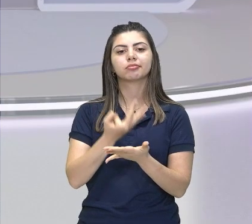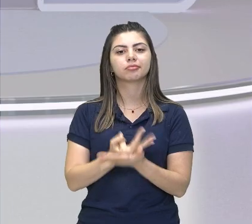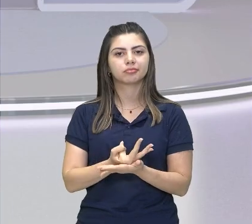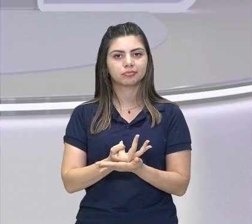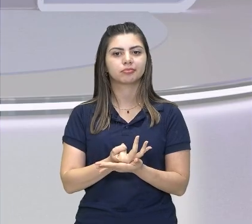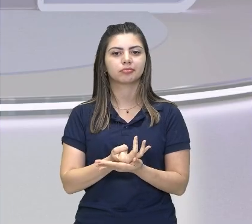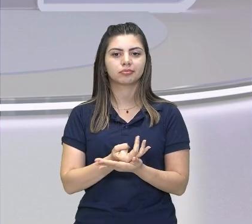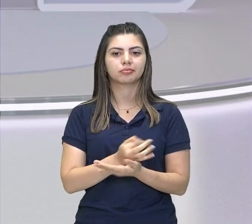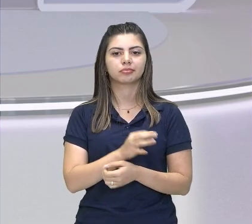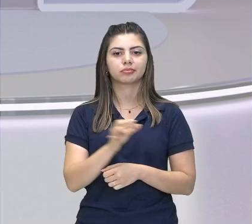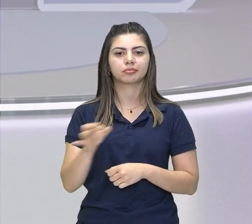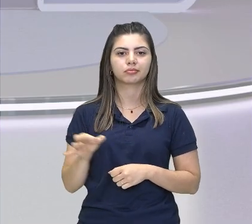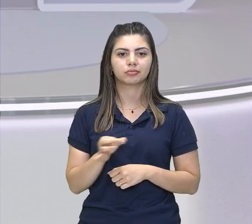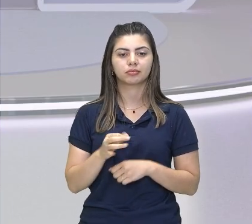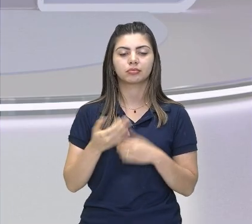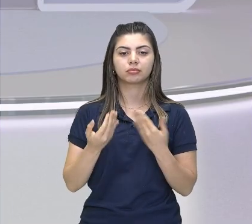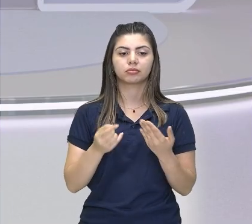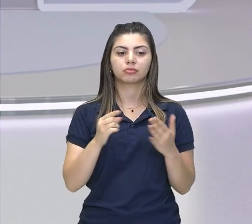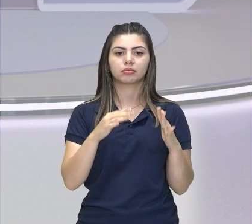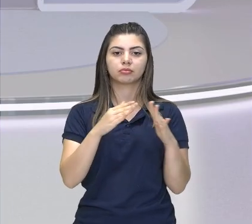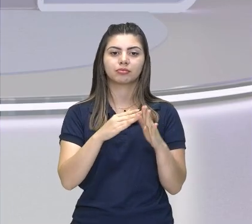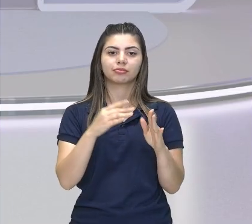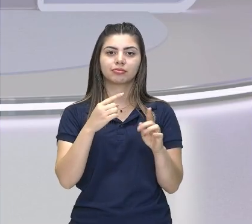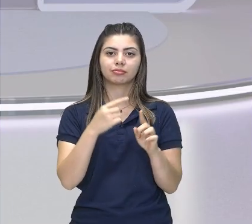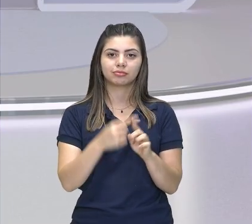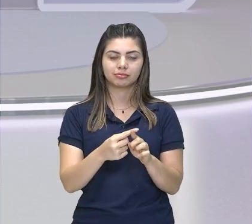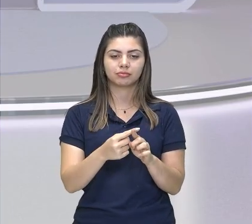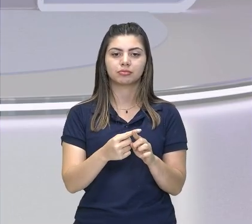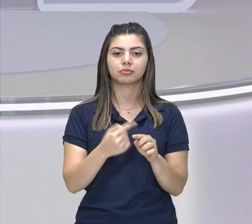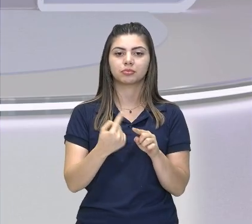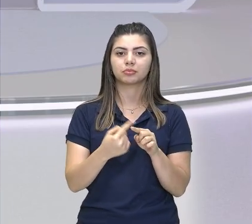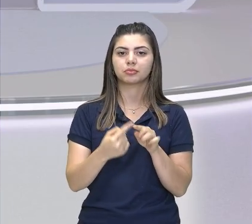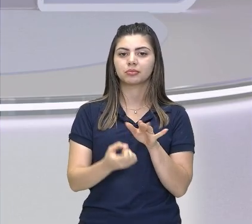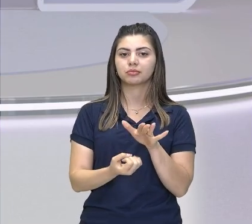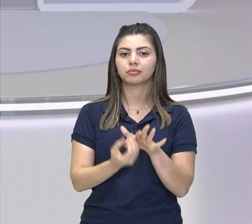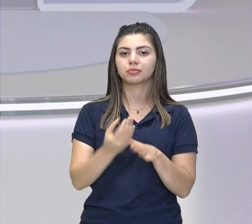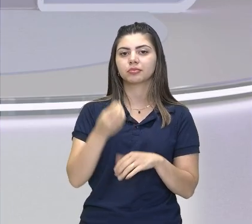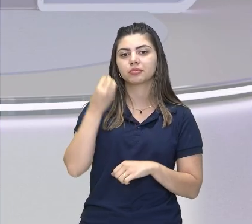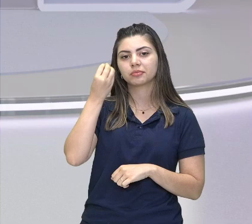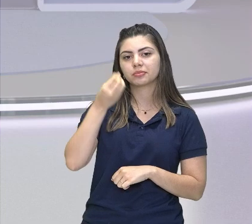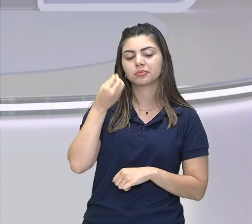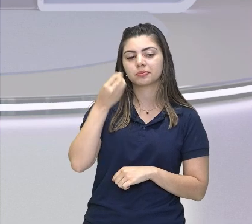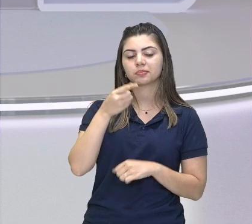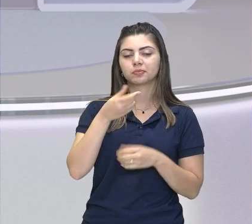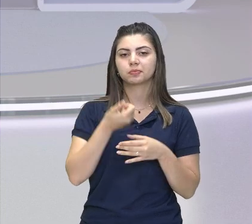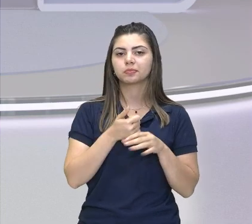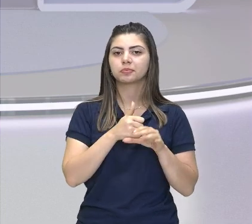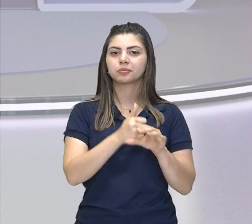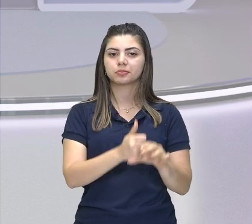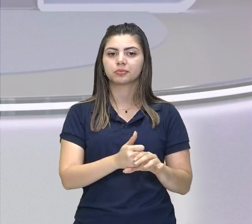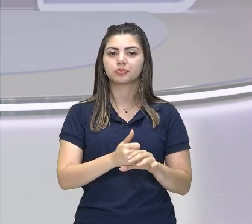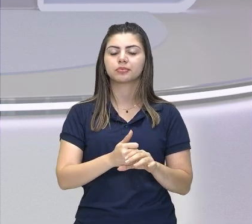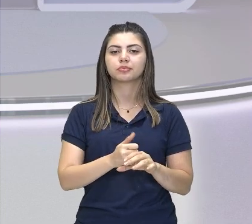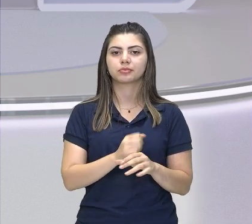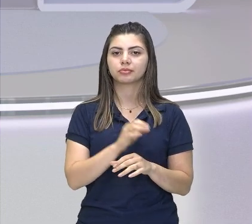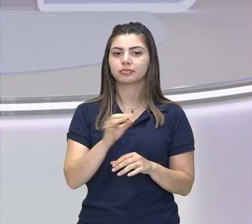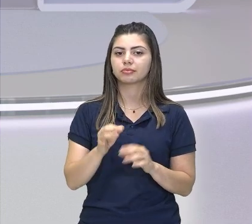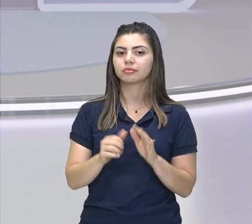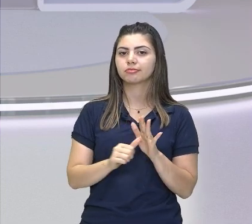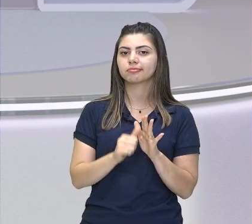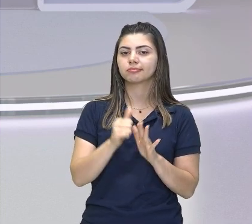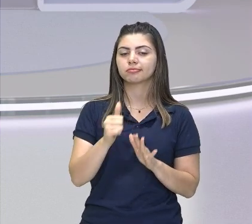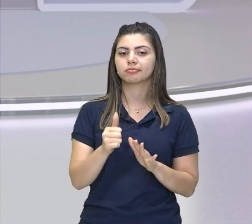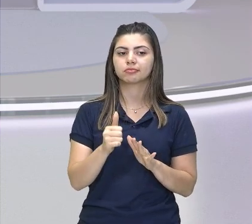manter a unidade da igreja que se formava a partir da experiência dos cristãos, né, dos primeiros cristãos